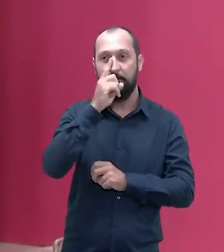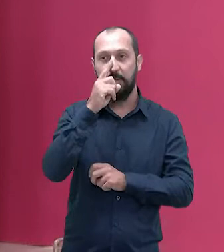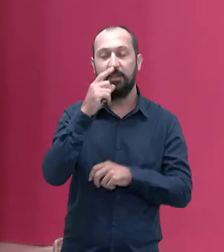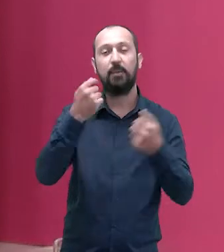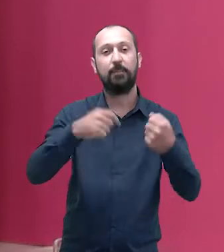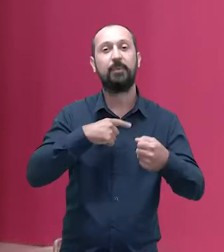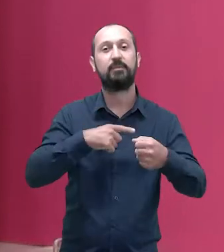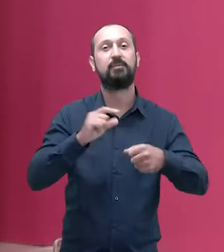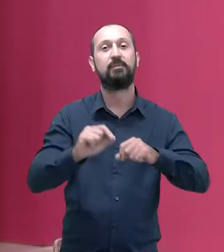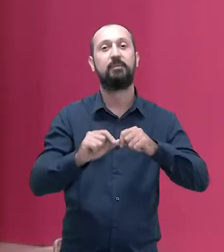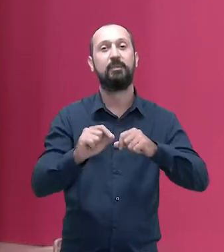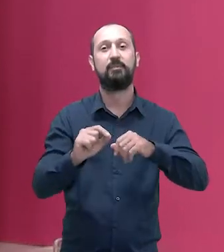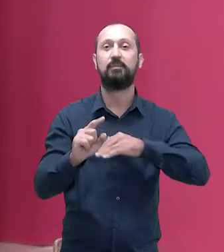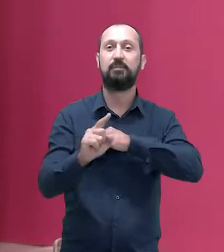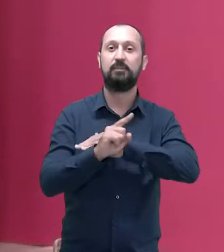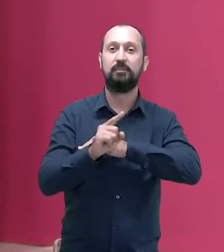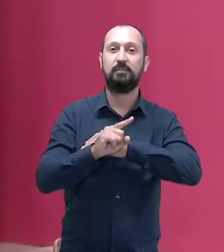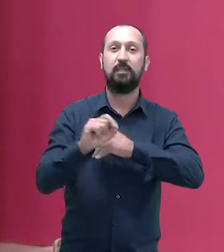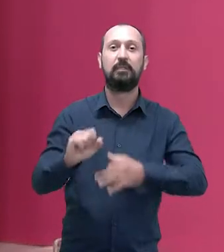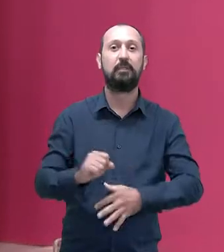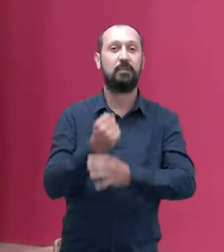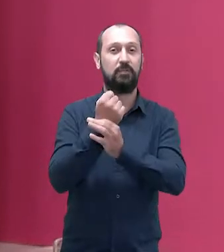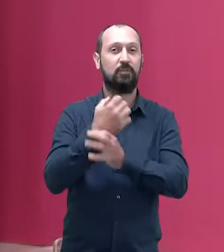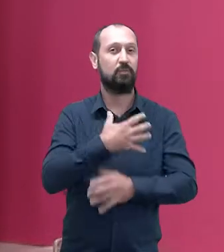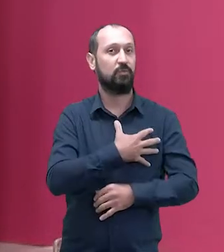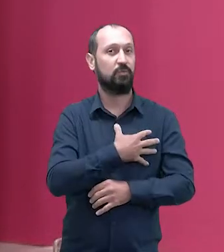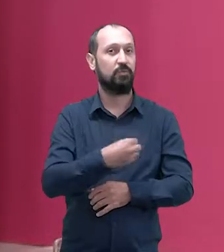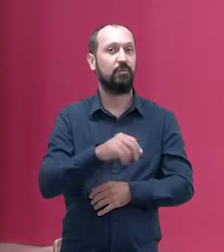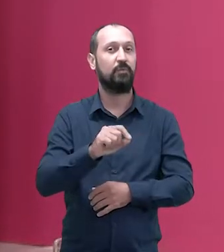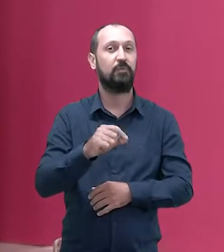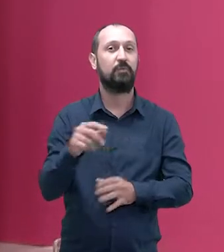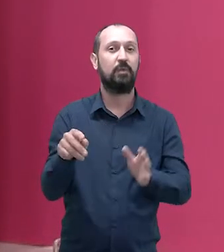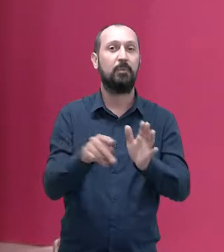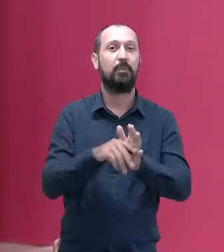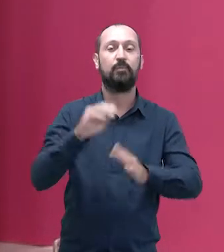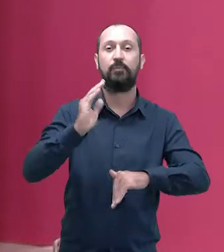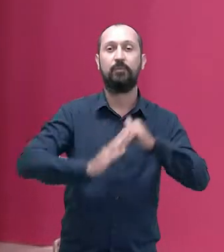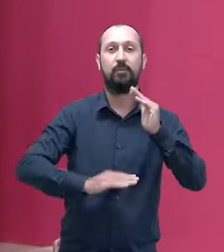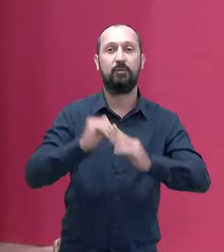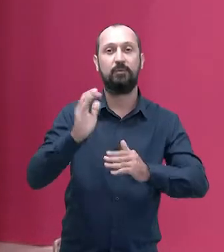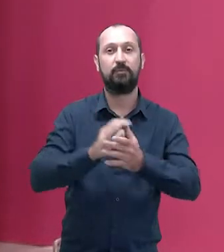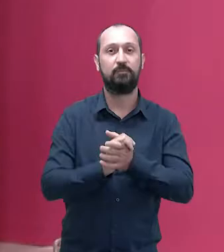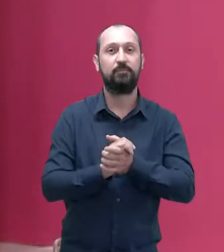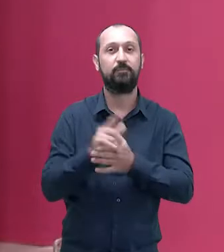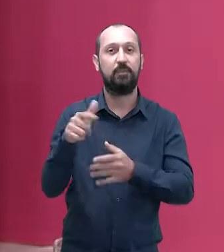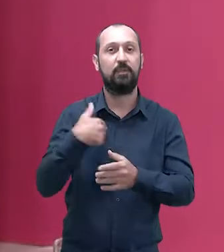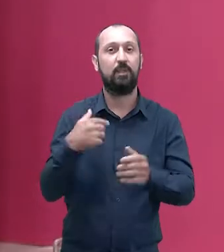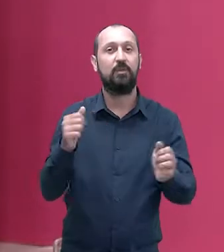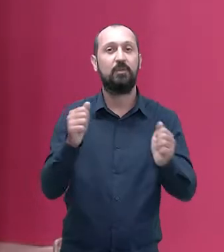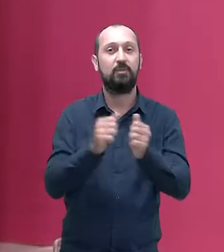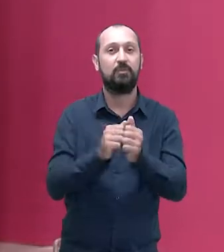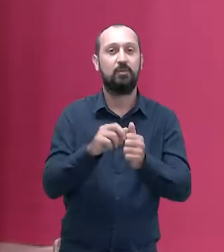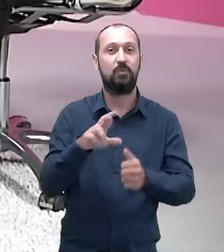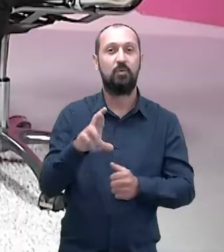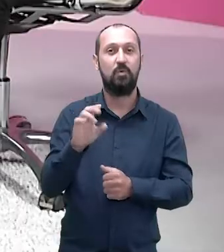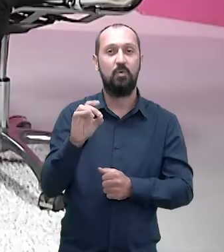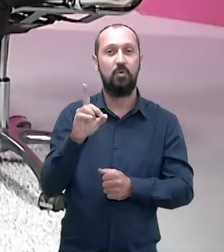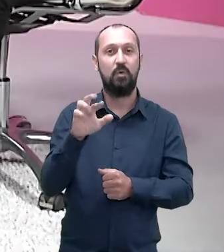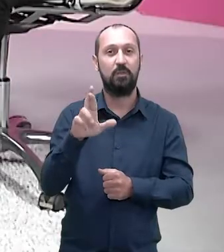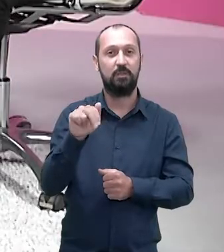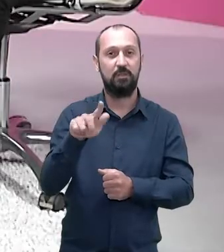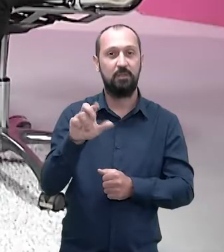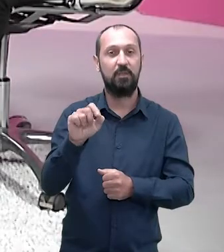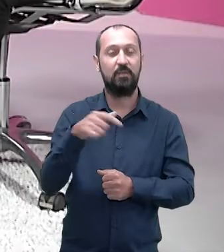que precisam desse serviço e confiam a segurança de seus filhos nas mãos desses profissionais. E quem está comigo hoje é o